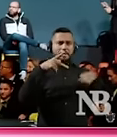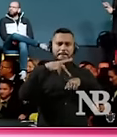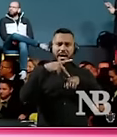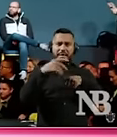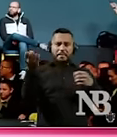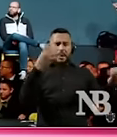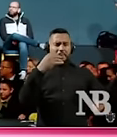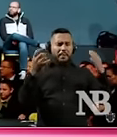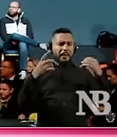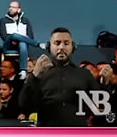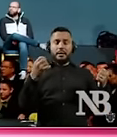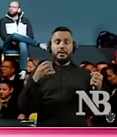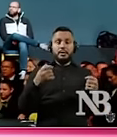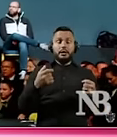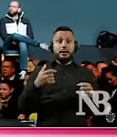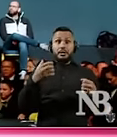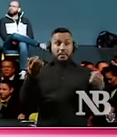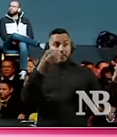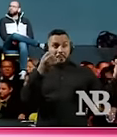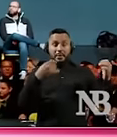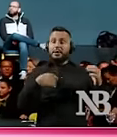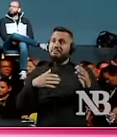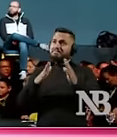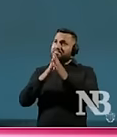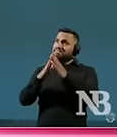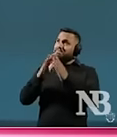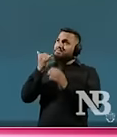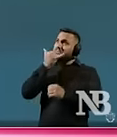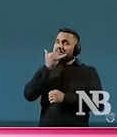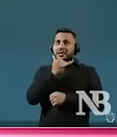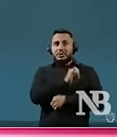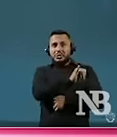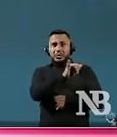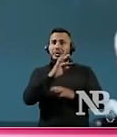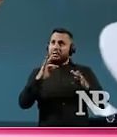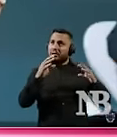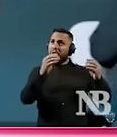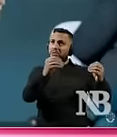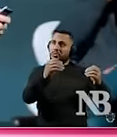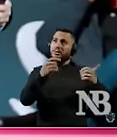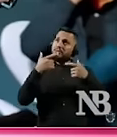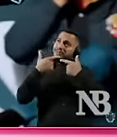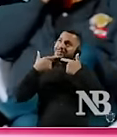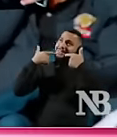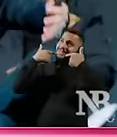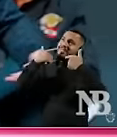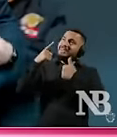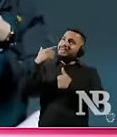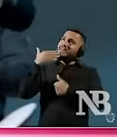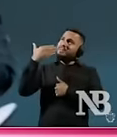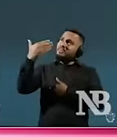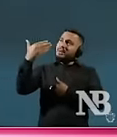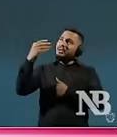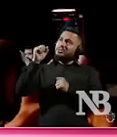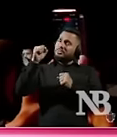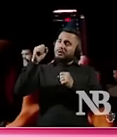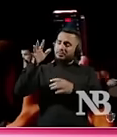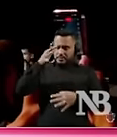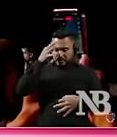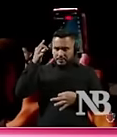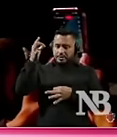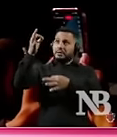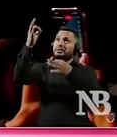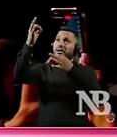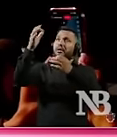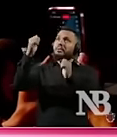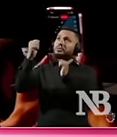ele fala, Senhor, perdoa eles que estão fazendo isso daqui, e ele sorri ao Senhor e pede para que o Senhor leve ele para as